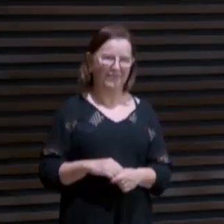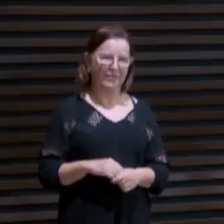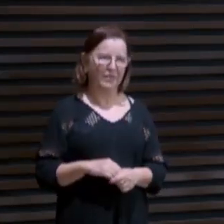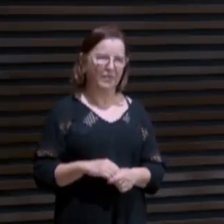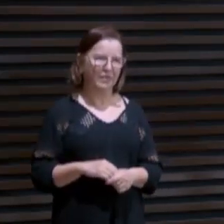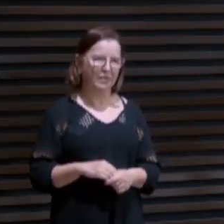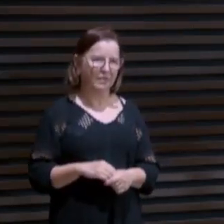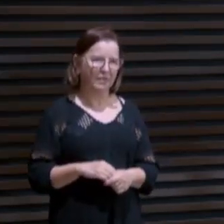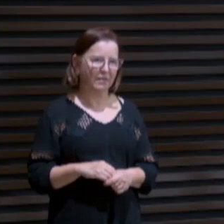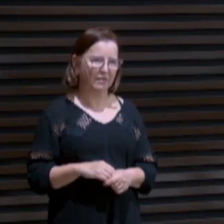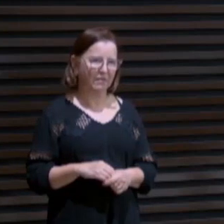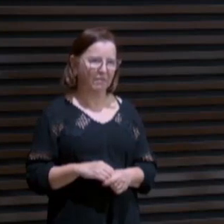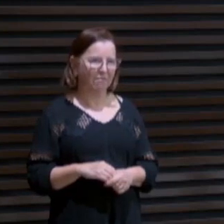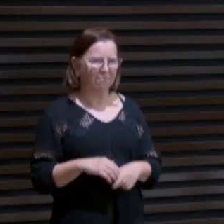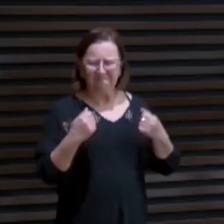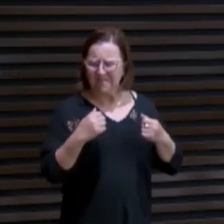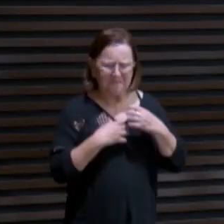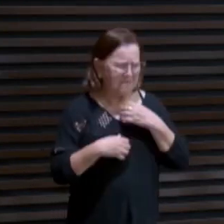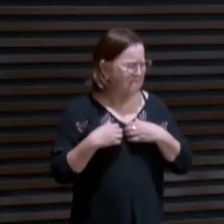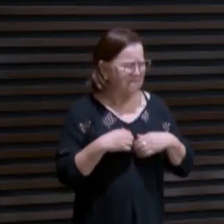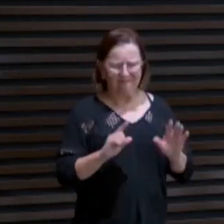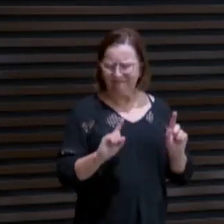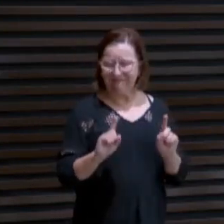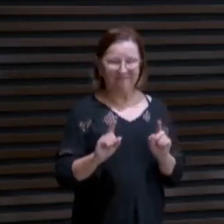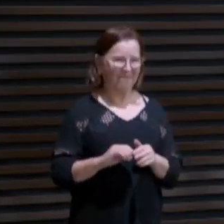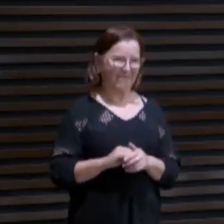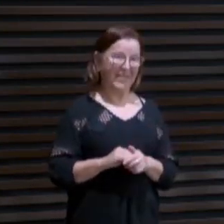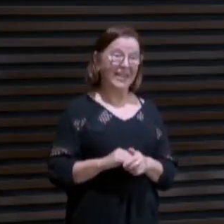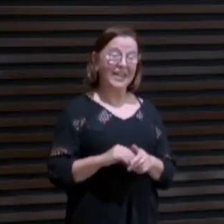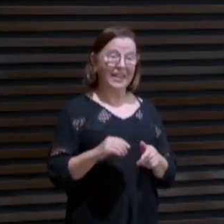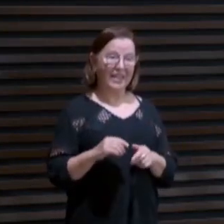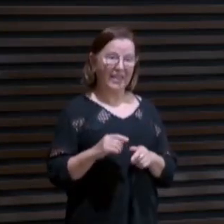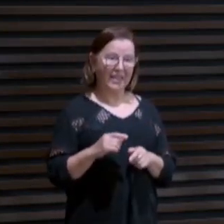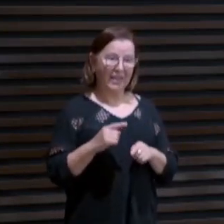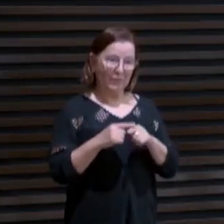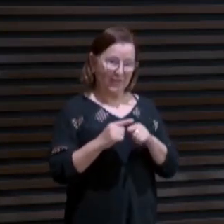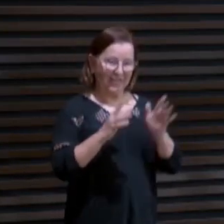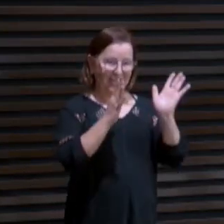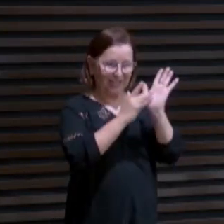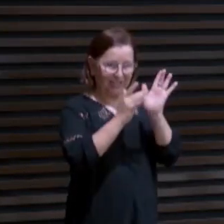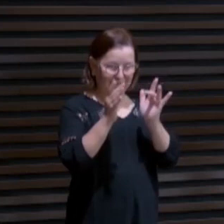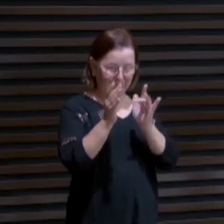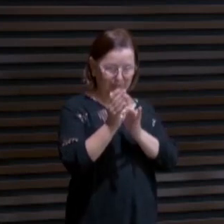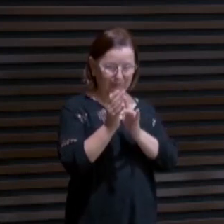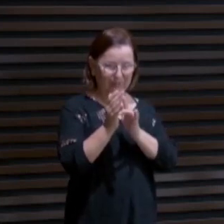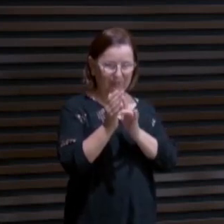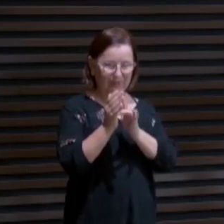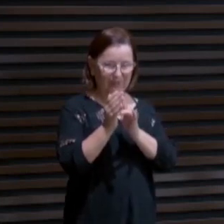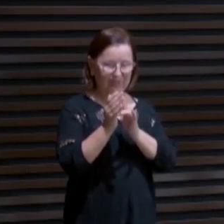Não fique tão angustiado não, Pilatos. Porque Jesus estava num projeto. Esse projeto não